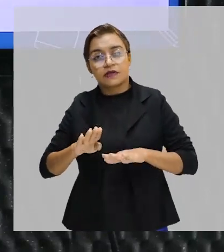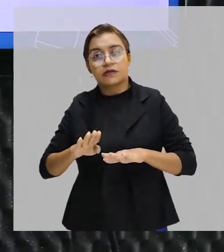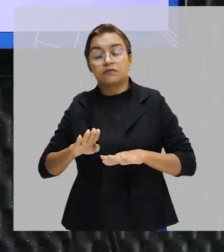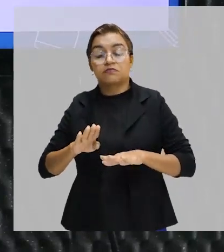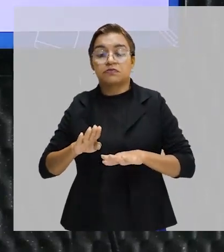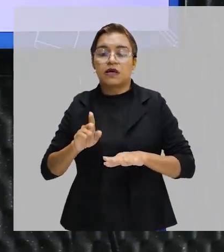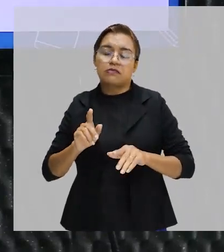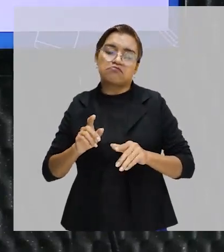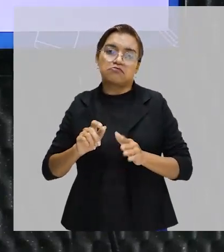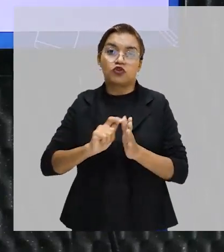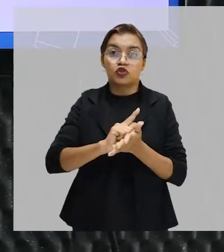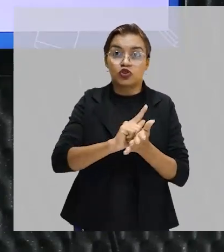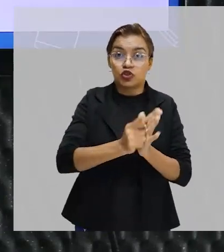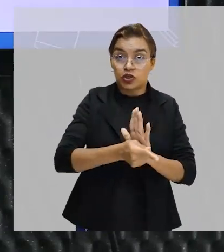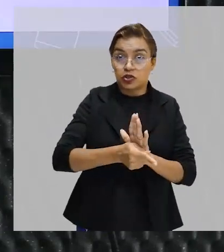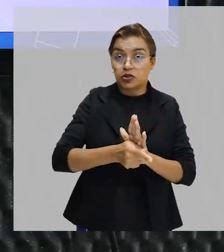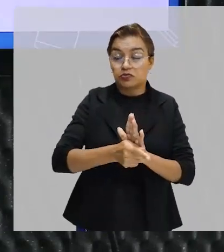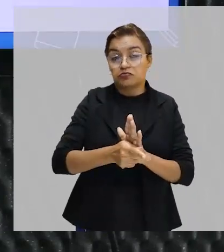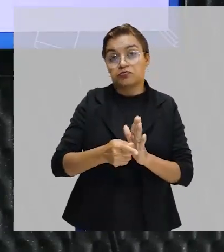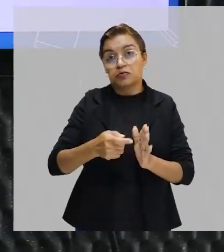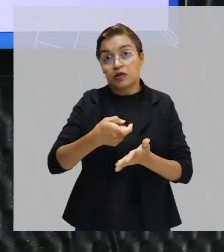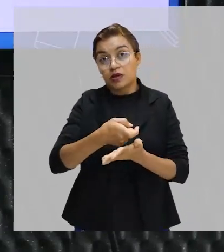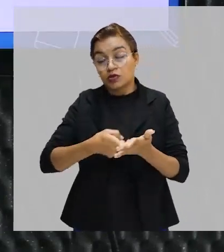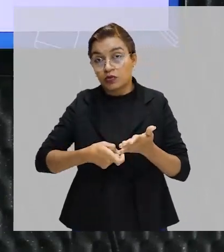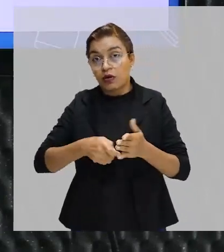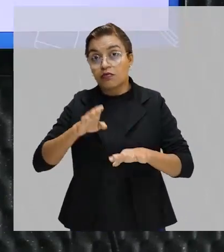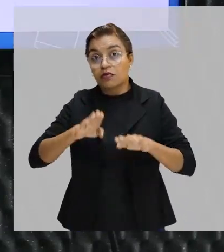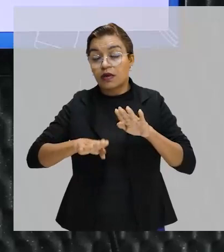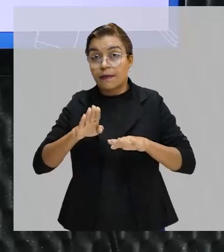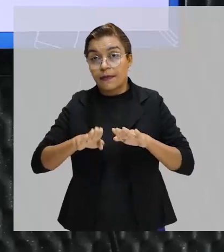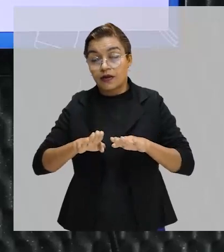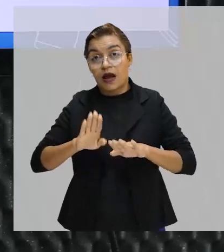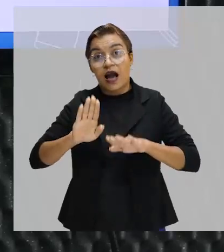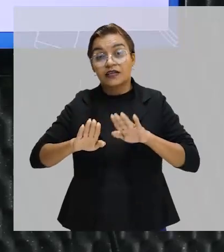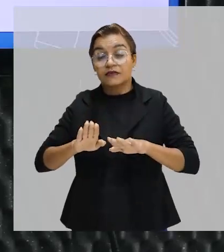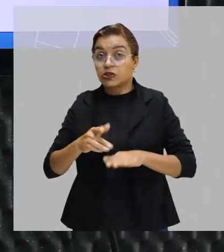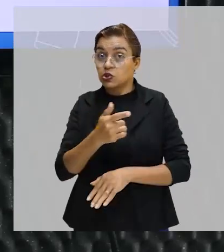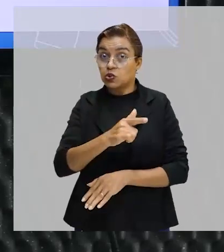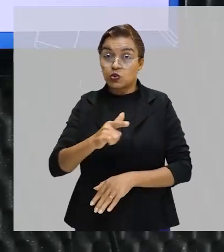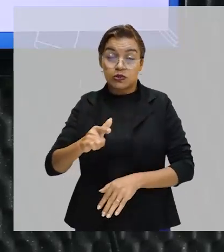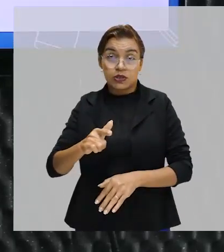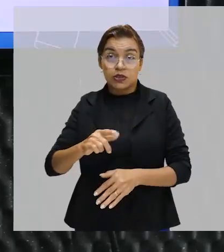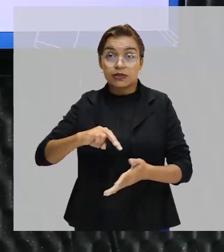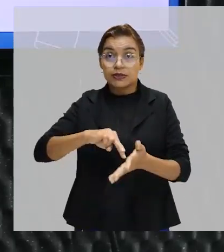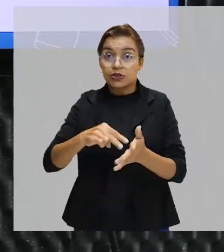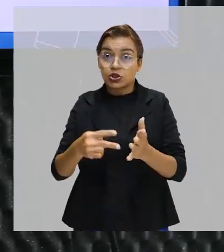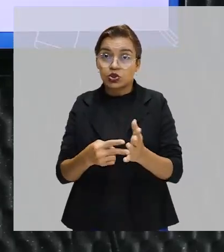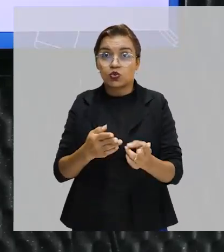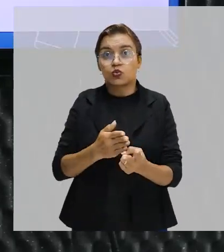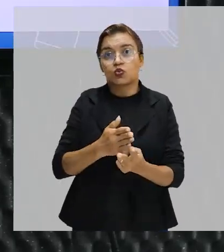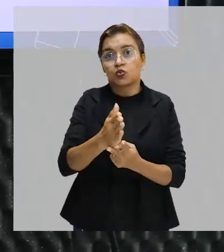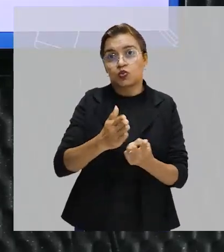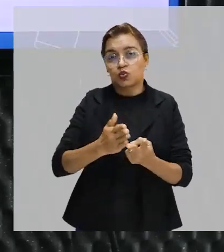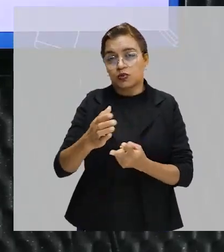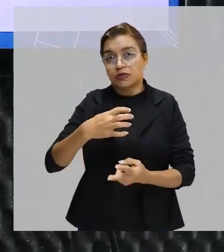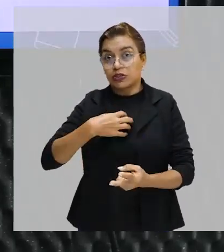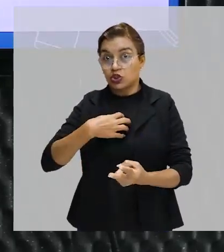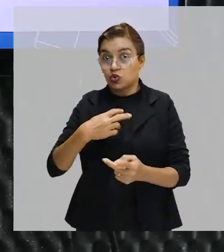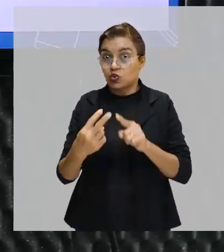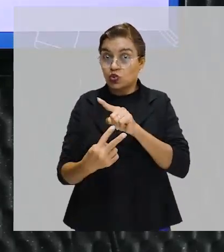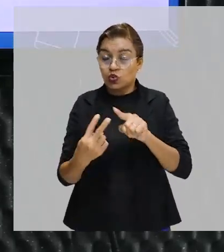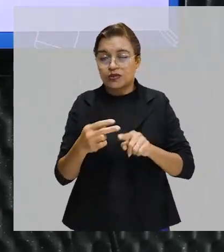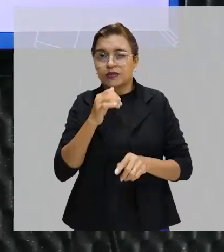gênero textual, é quase impossível que não haja o duplo sentido. Por exemplo, em textos